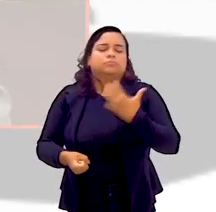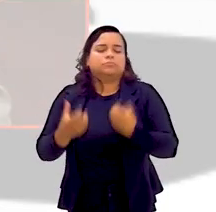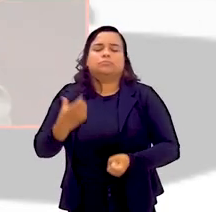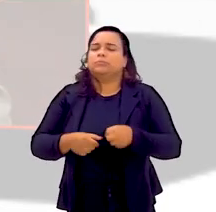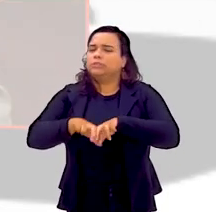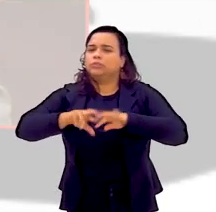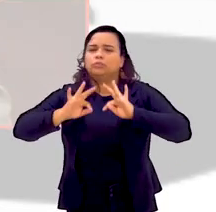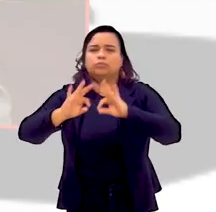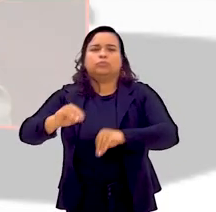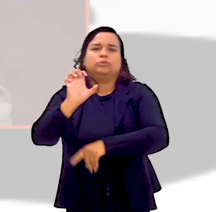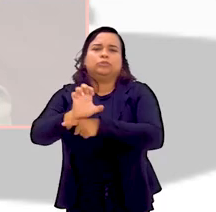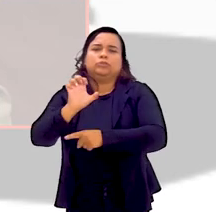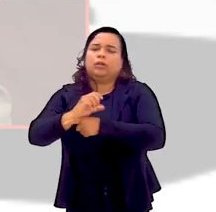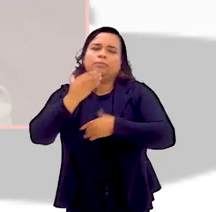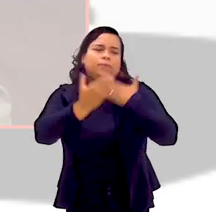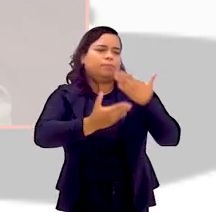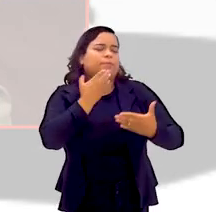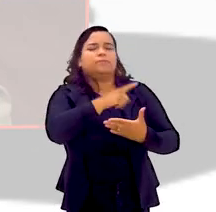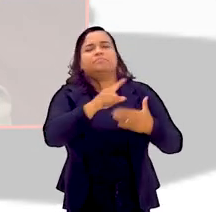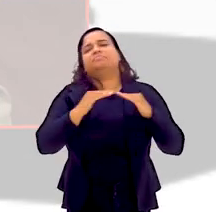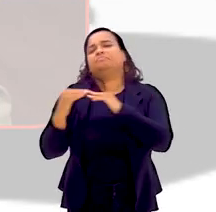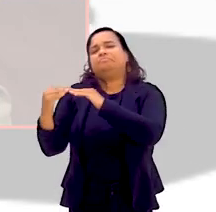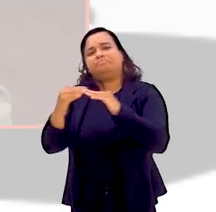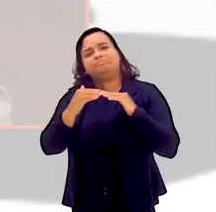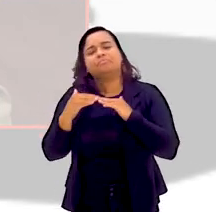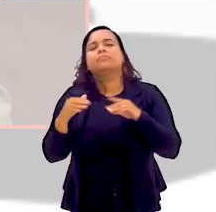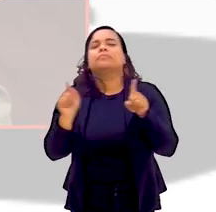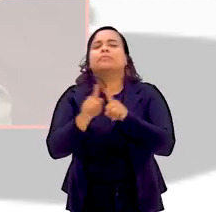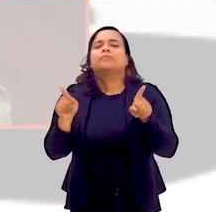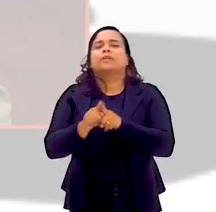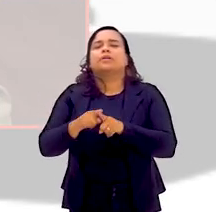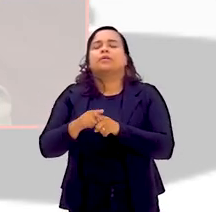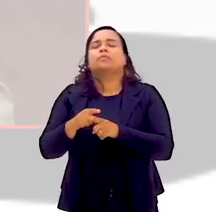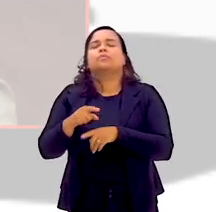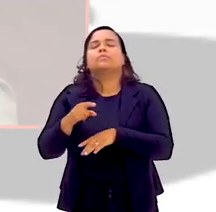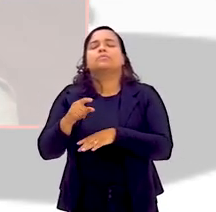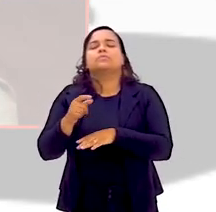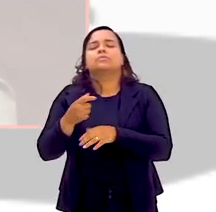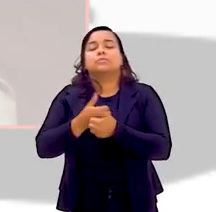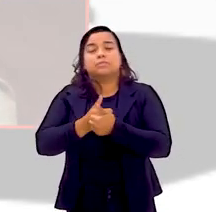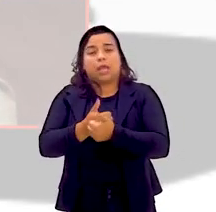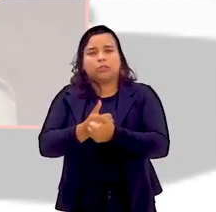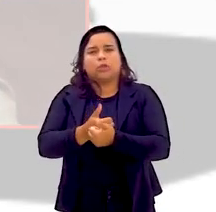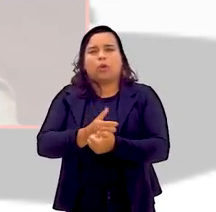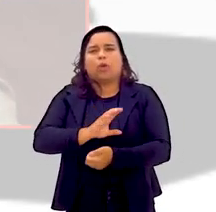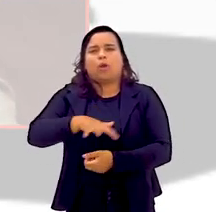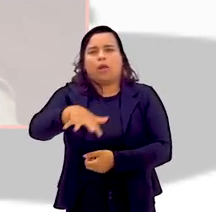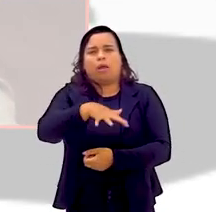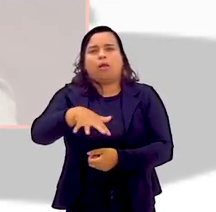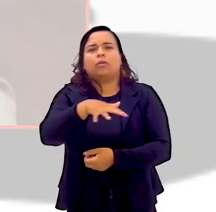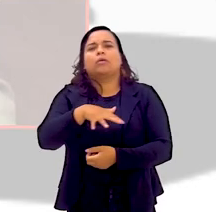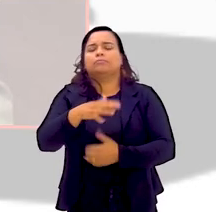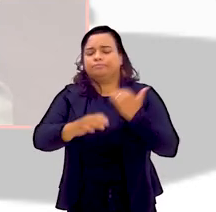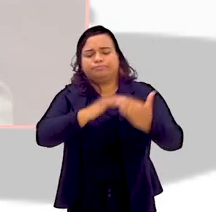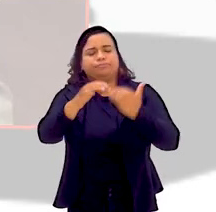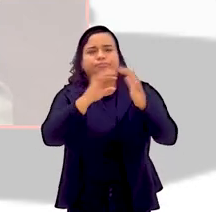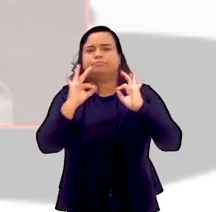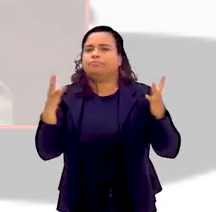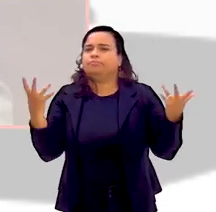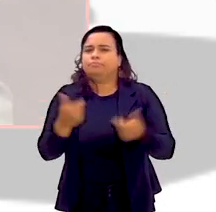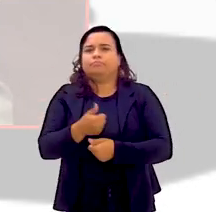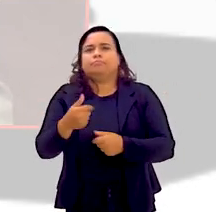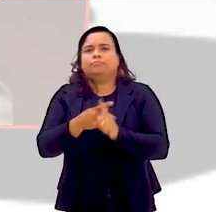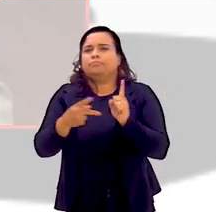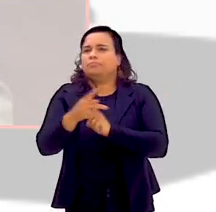demandas que o estado do Rio fez. O setor desenvolveu uma qualidade através, inclusive, da turgia, que eu cito aqui o nosso presidente